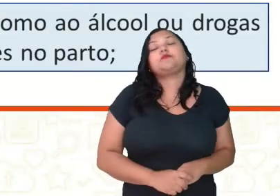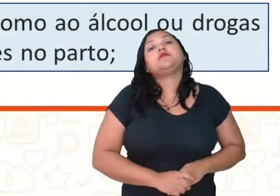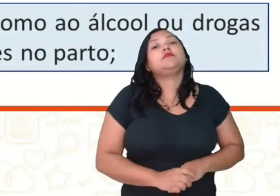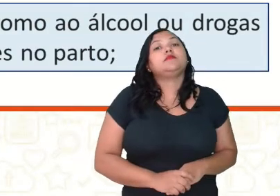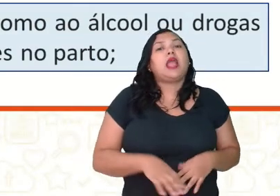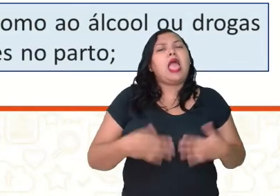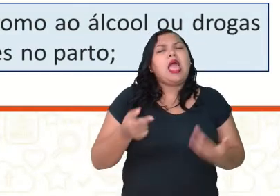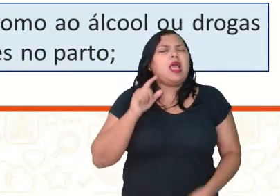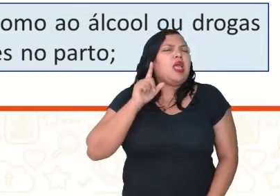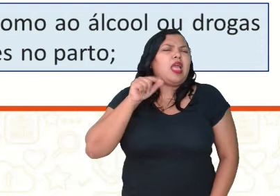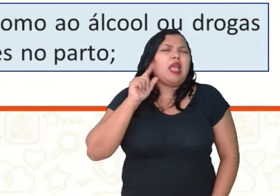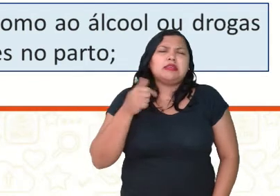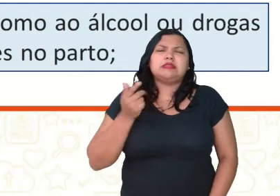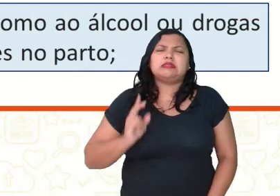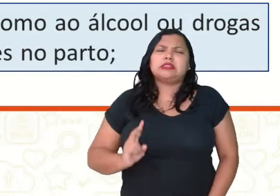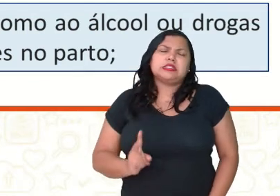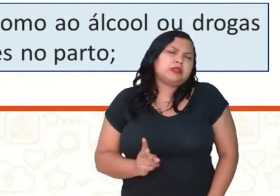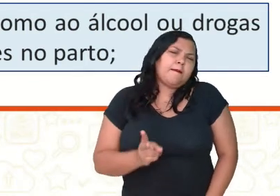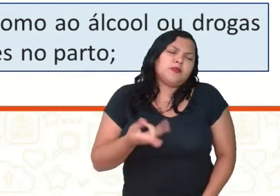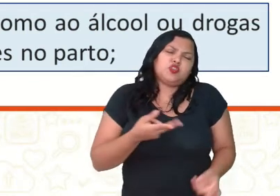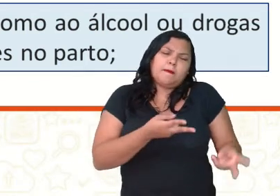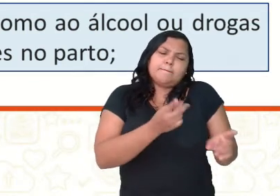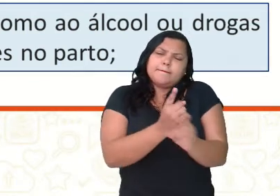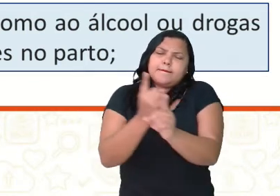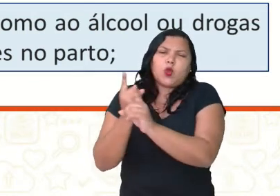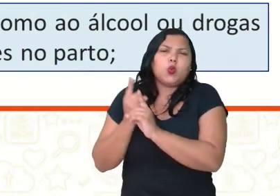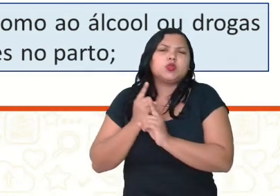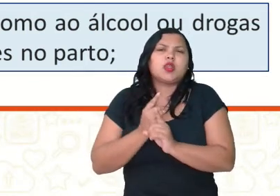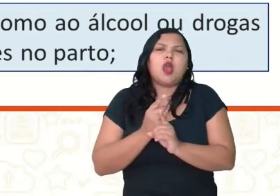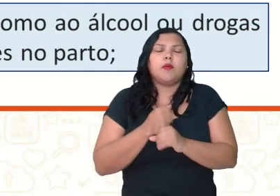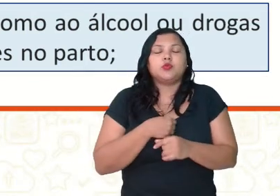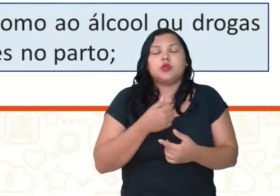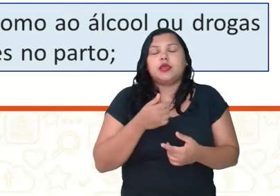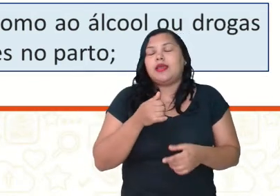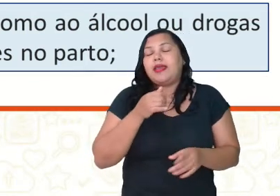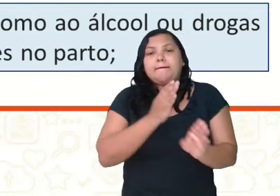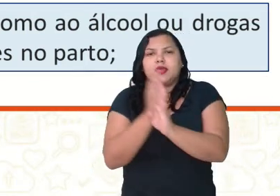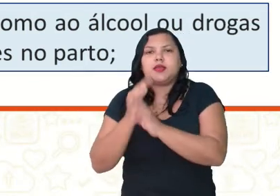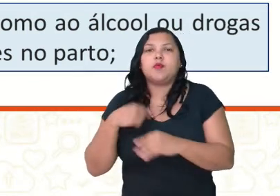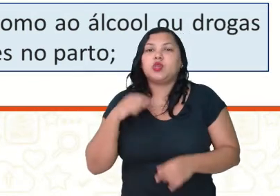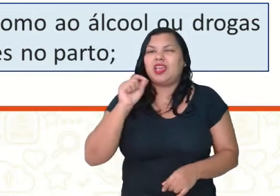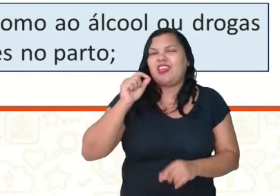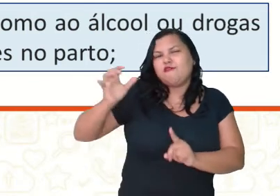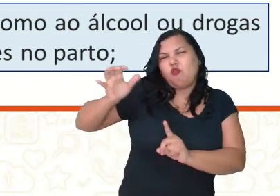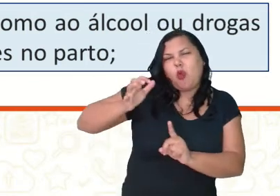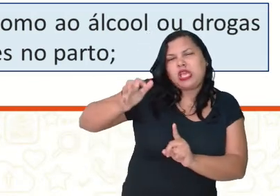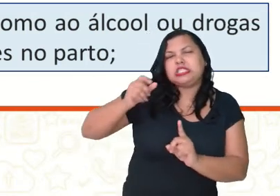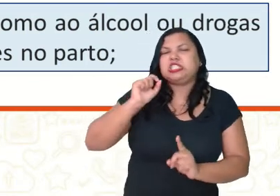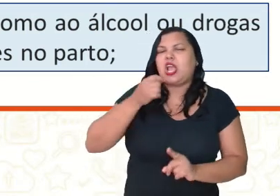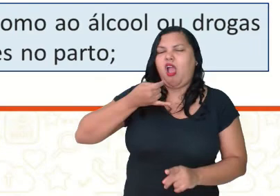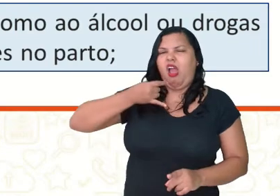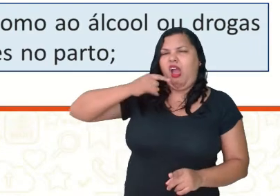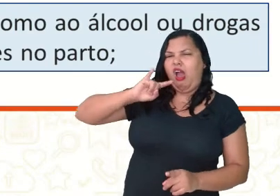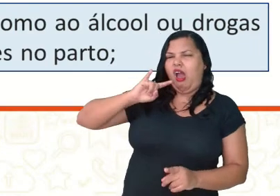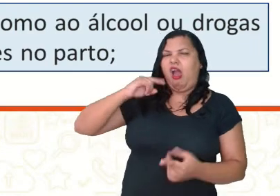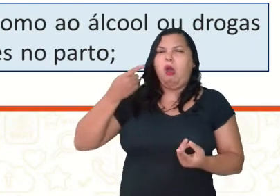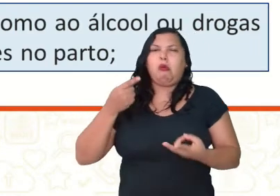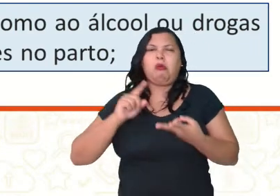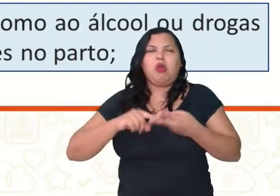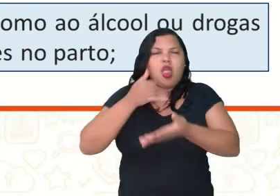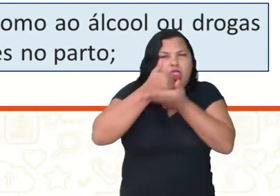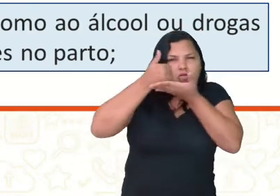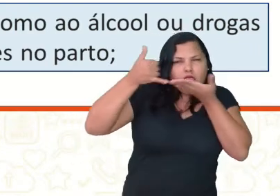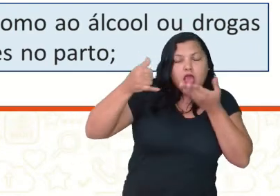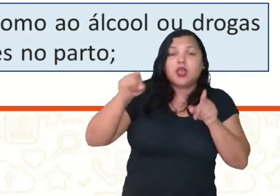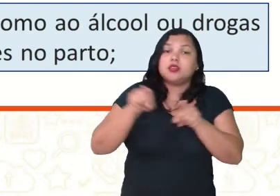é muito comum a exposição de fatores externos também, como álcool, drogas, alguns problemas na gestação.